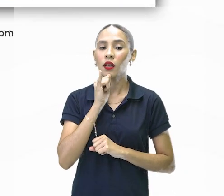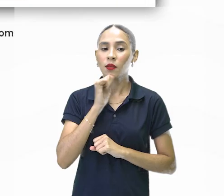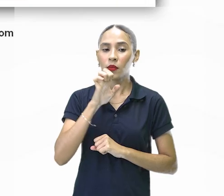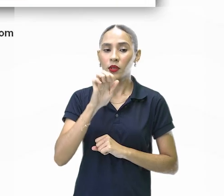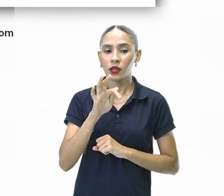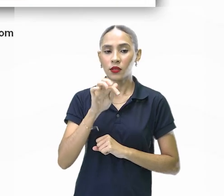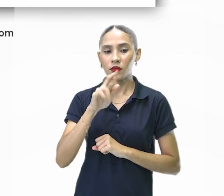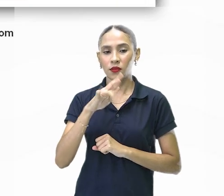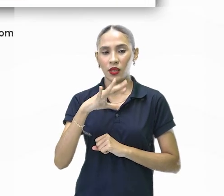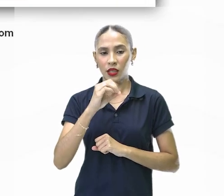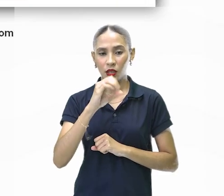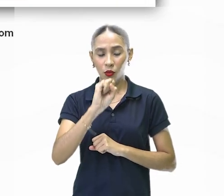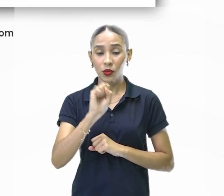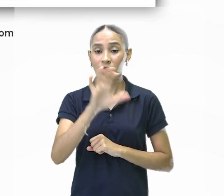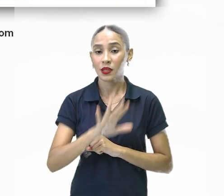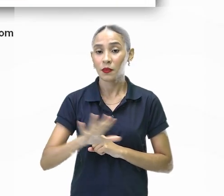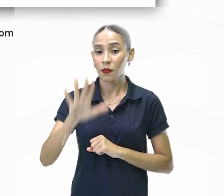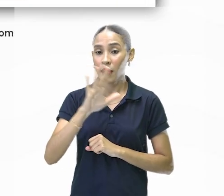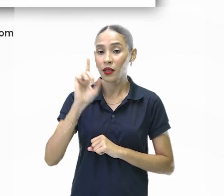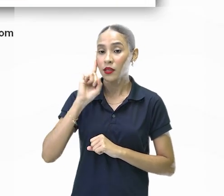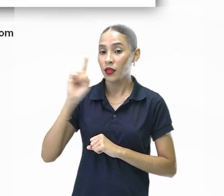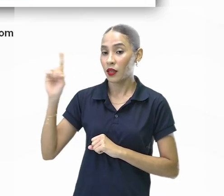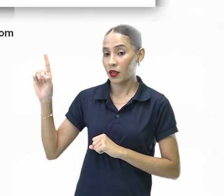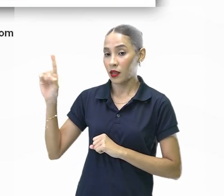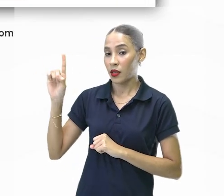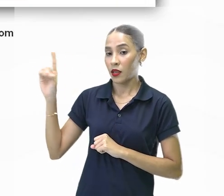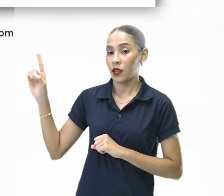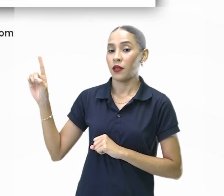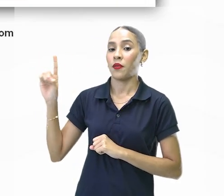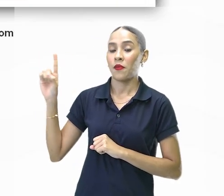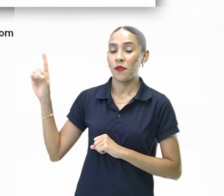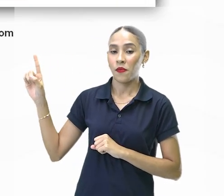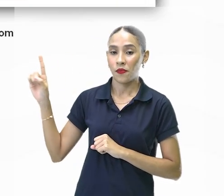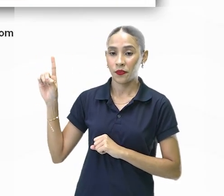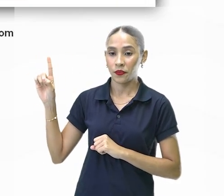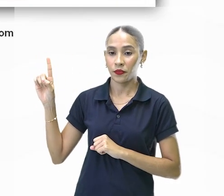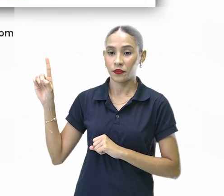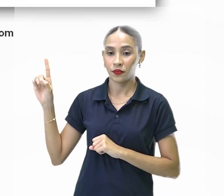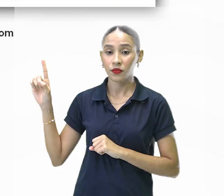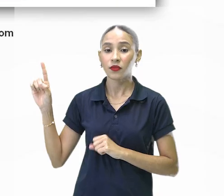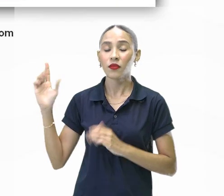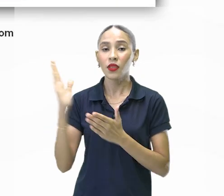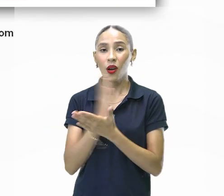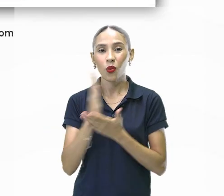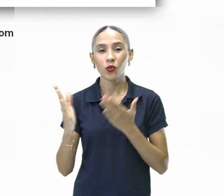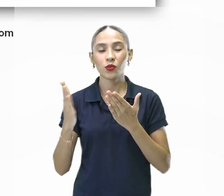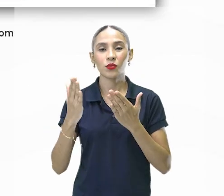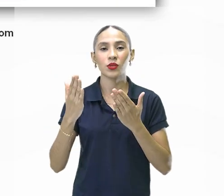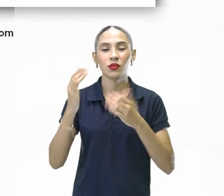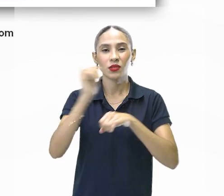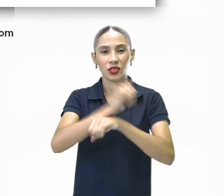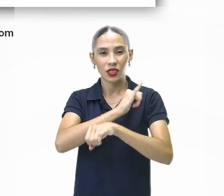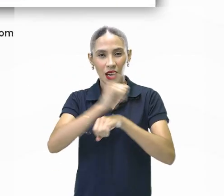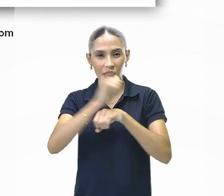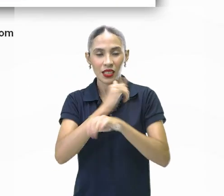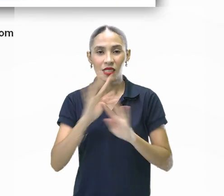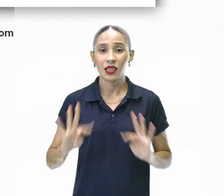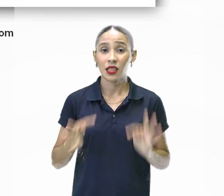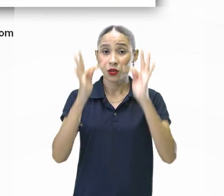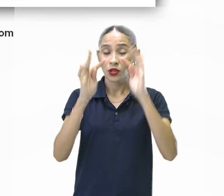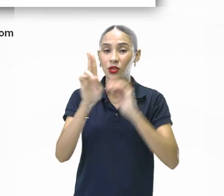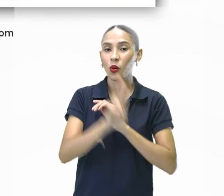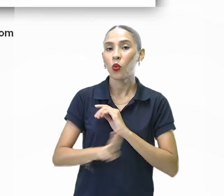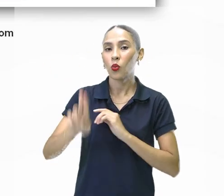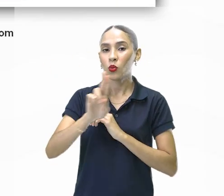na imagem, nós estamos observando alguns equipamentos tecnológicos que utilizam